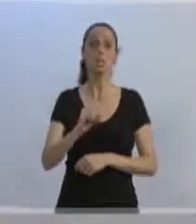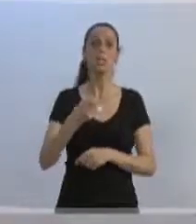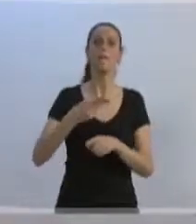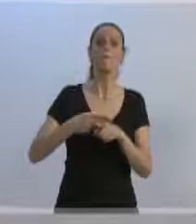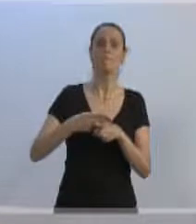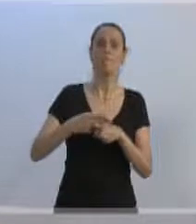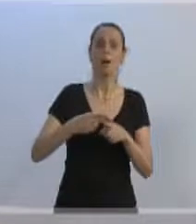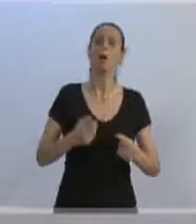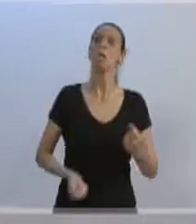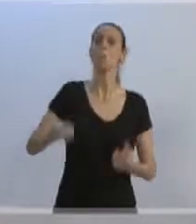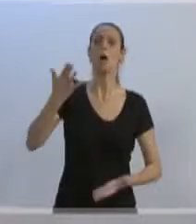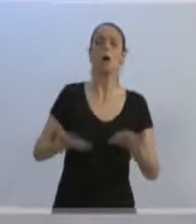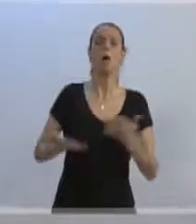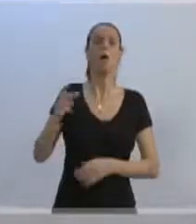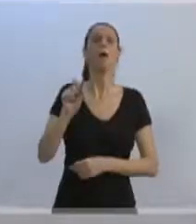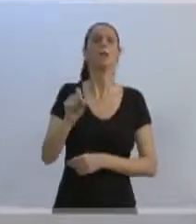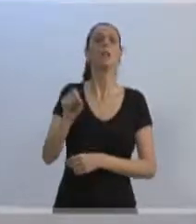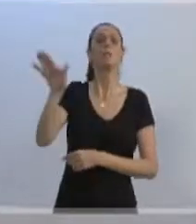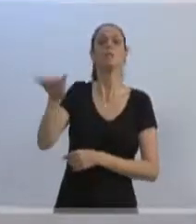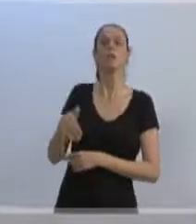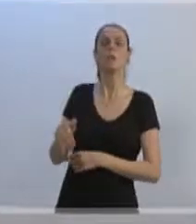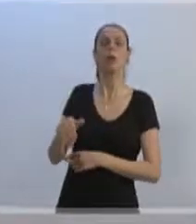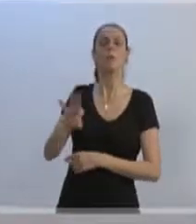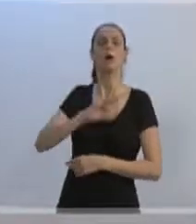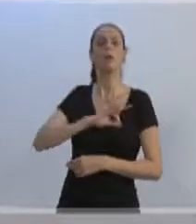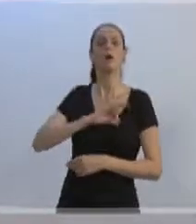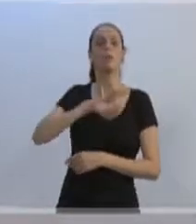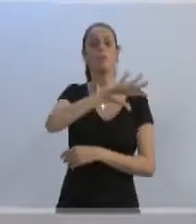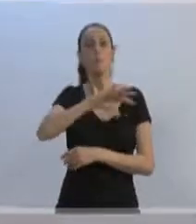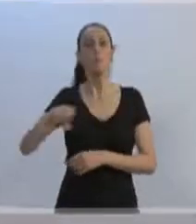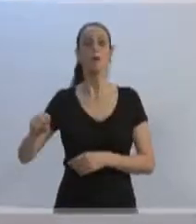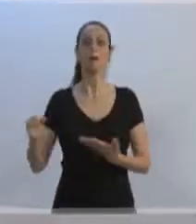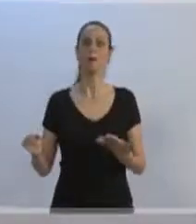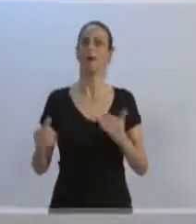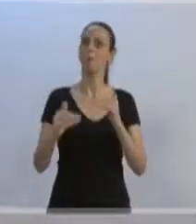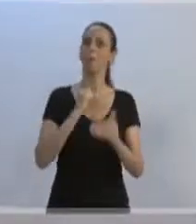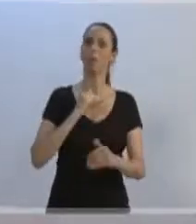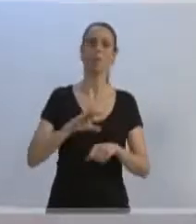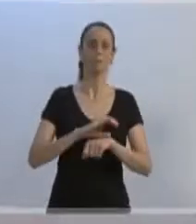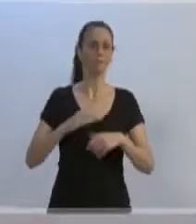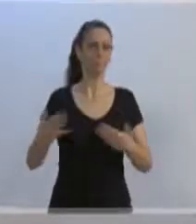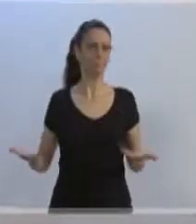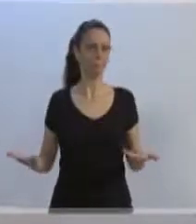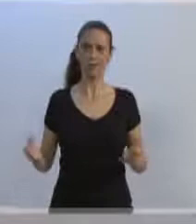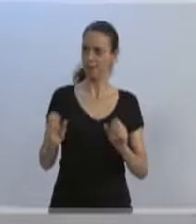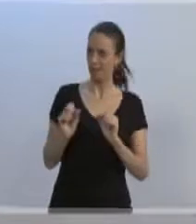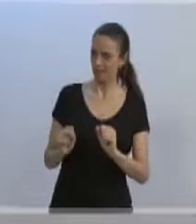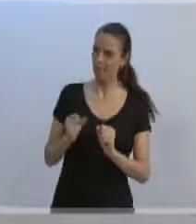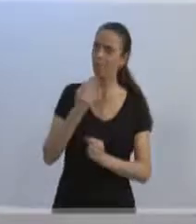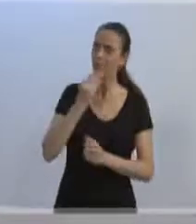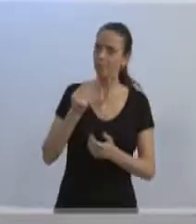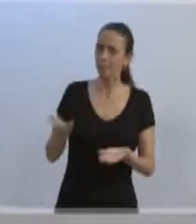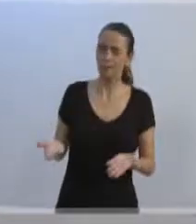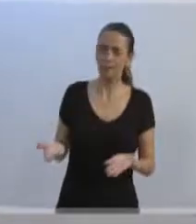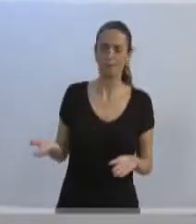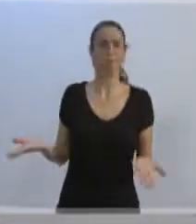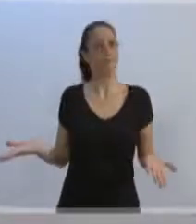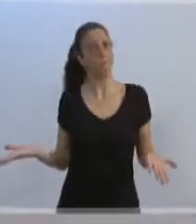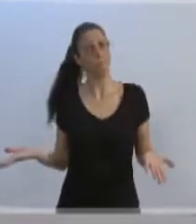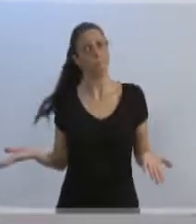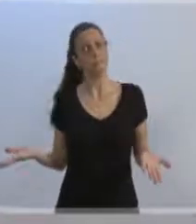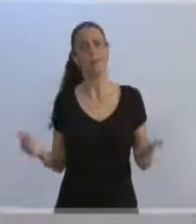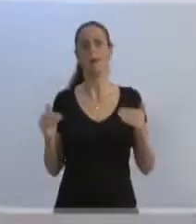patrícia lhe a polícia militar aí é condicionar o ipod ipod bruno cunha ipod a